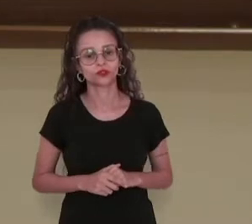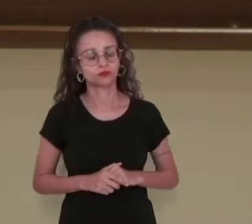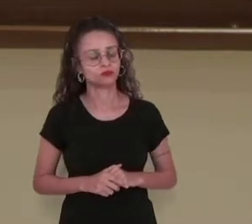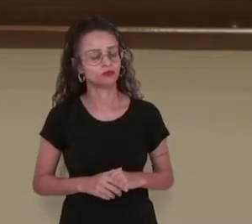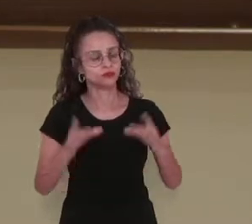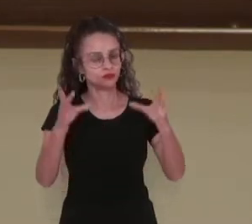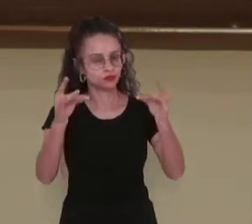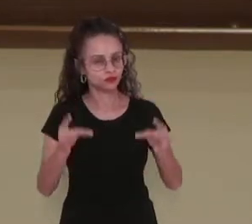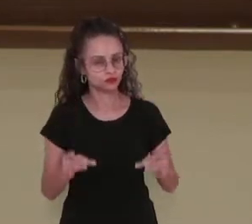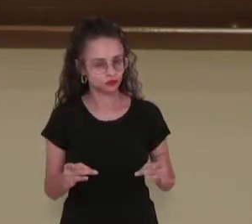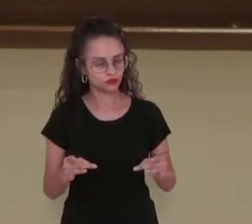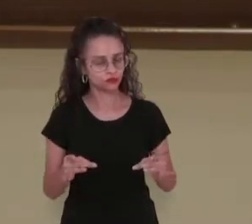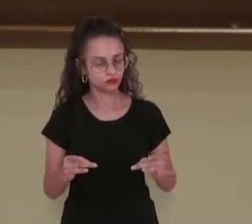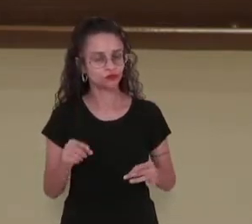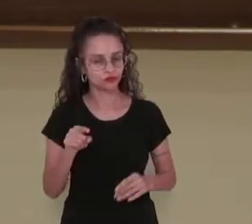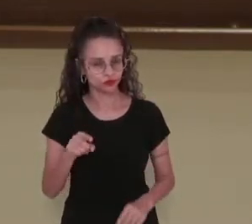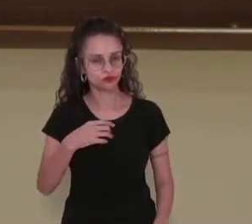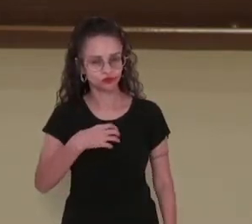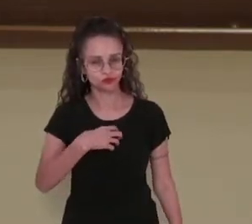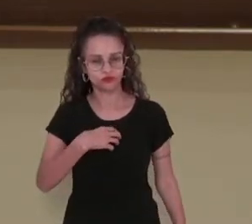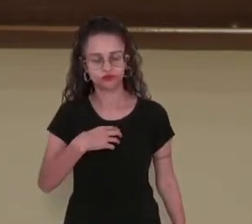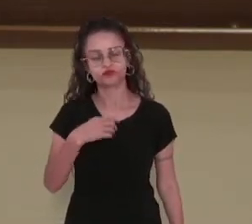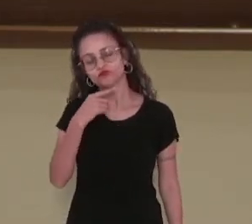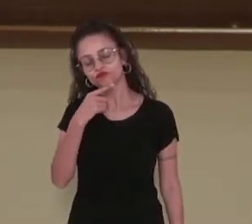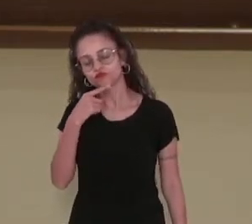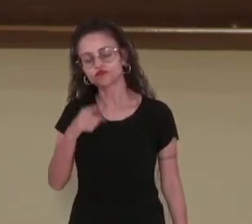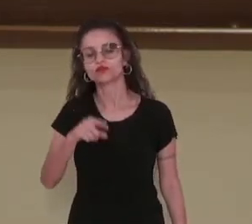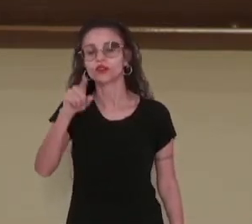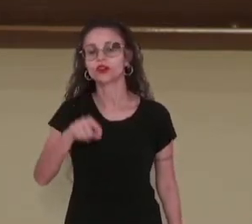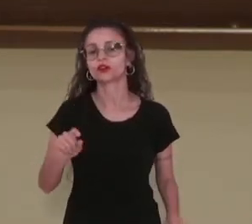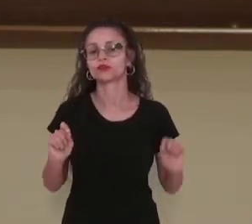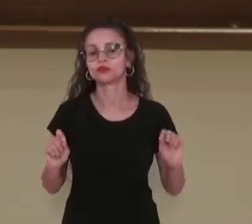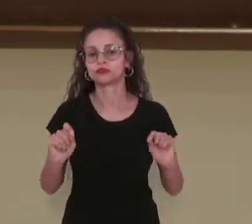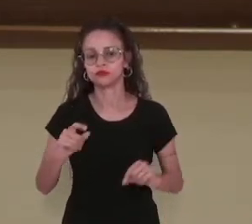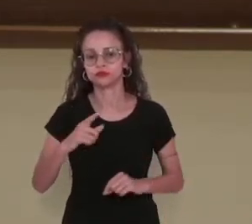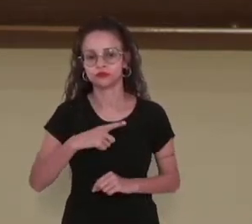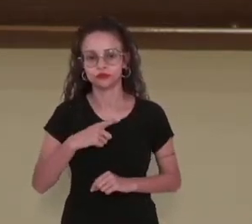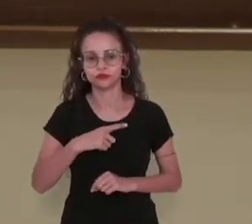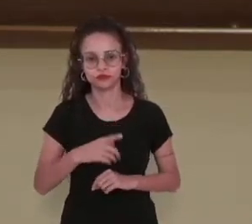detalhe do modo subjuntivo é que ele é o quê?